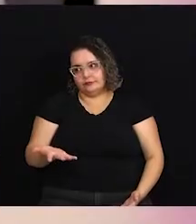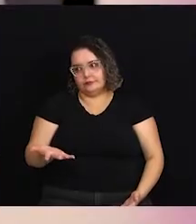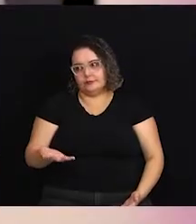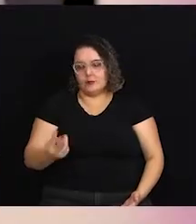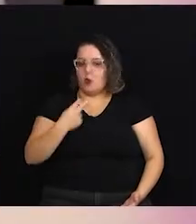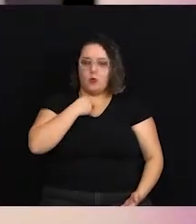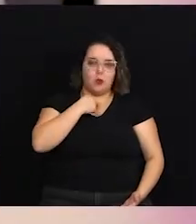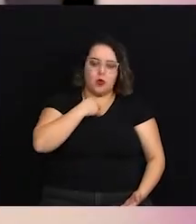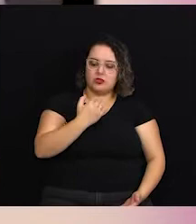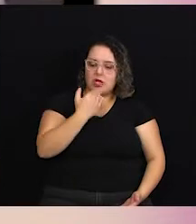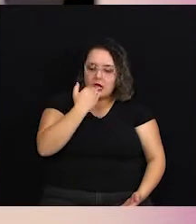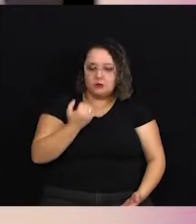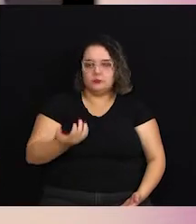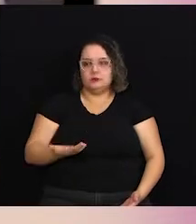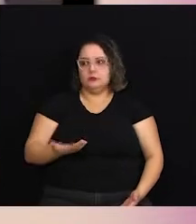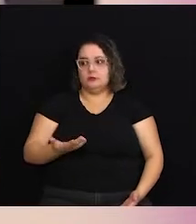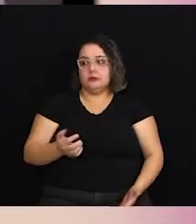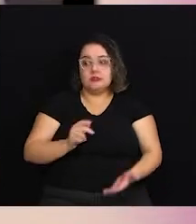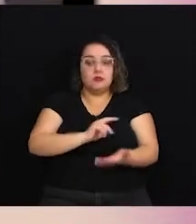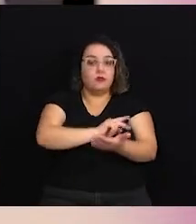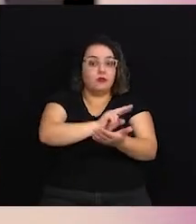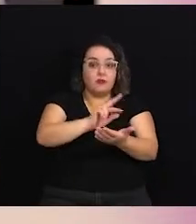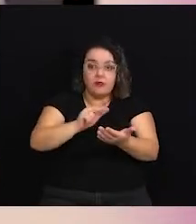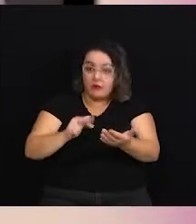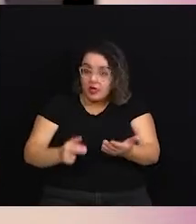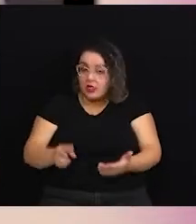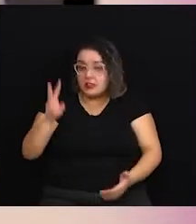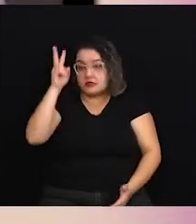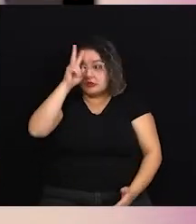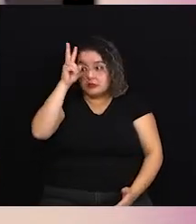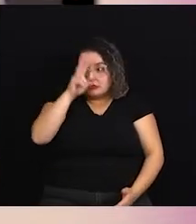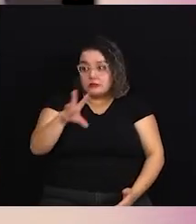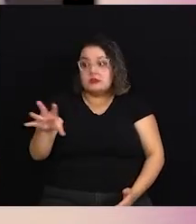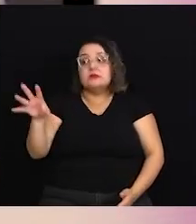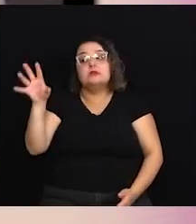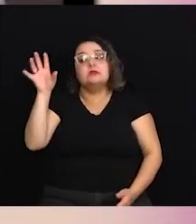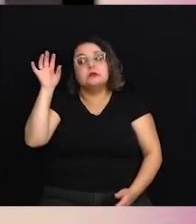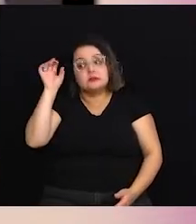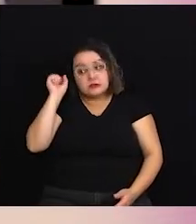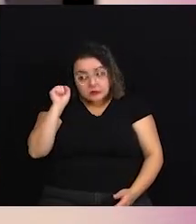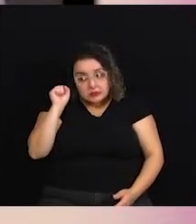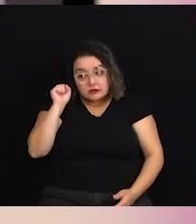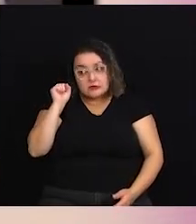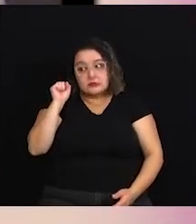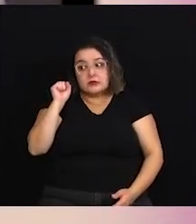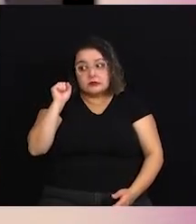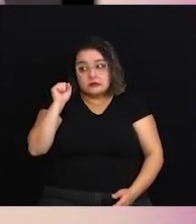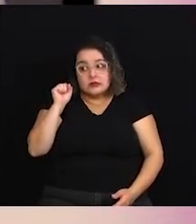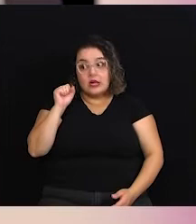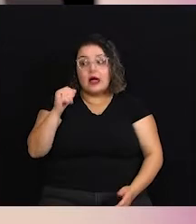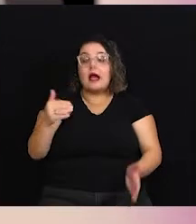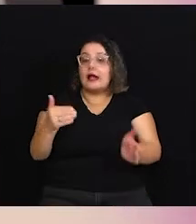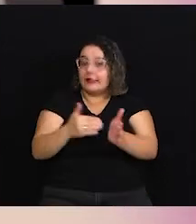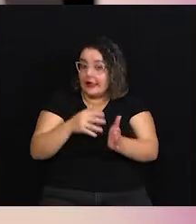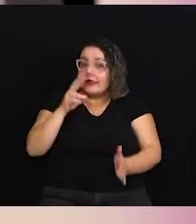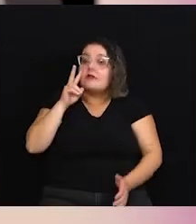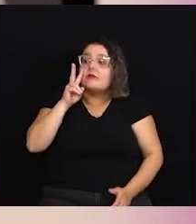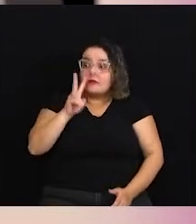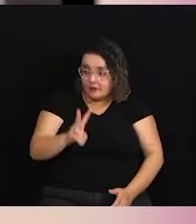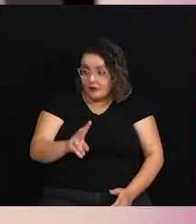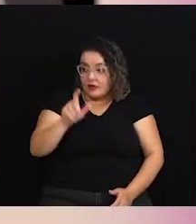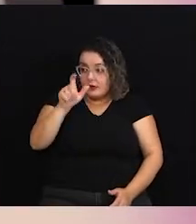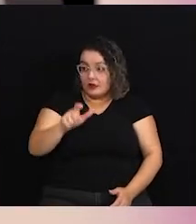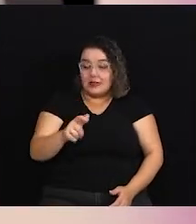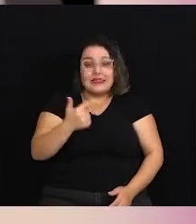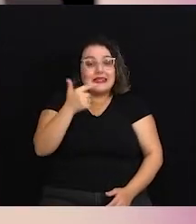não é nenhum nenhuma são várias histórias que os Escutei Escutei até vir até dia a